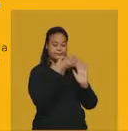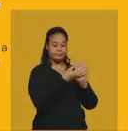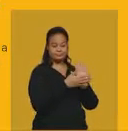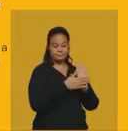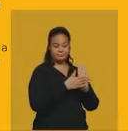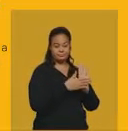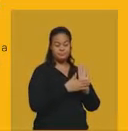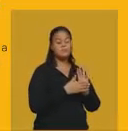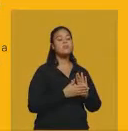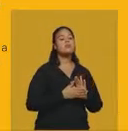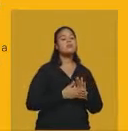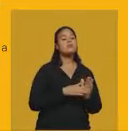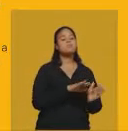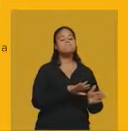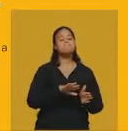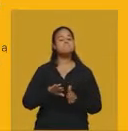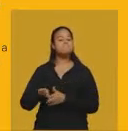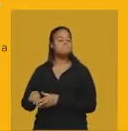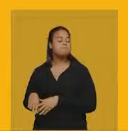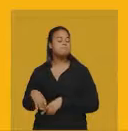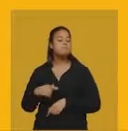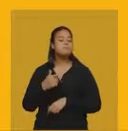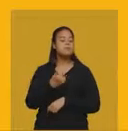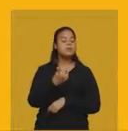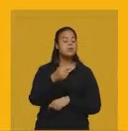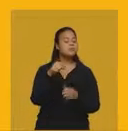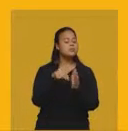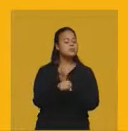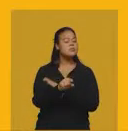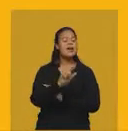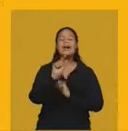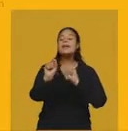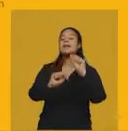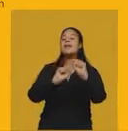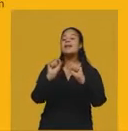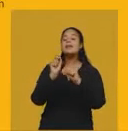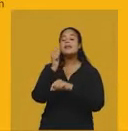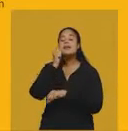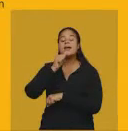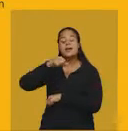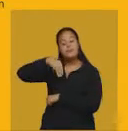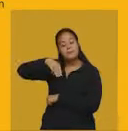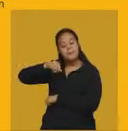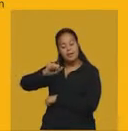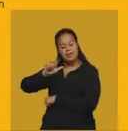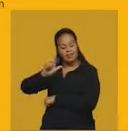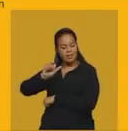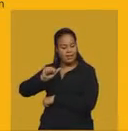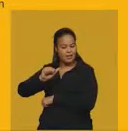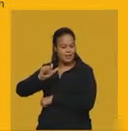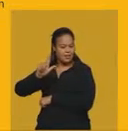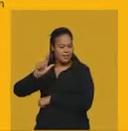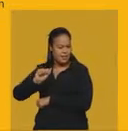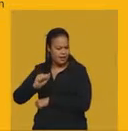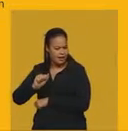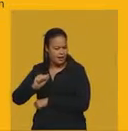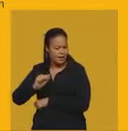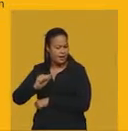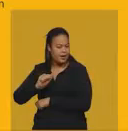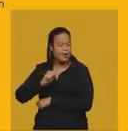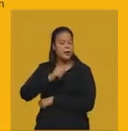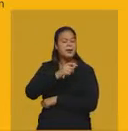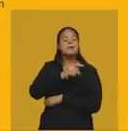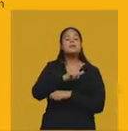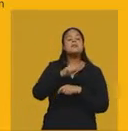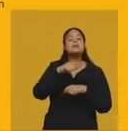Quem é Malala? Bom, ela é uma ativista paquistanesa e a mais jovem ganhadora